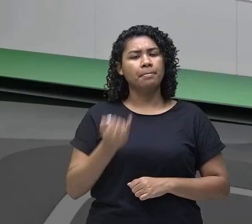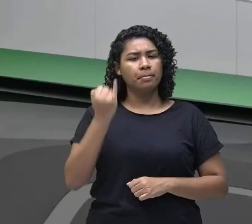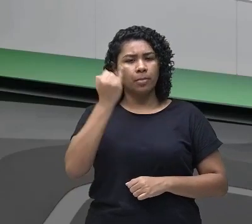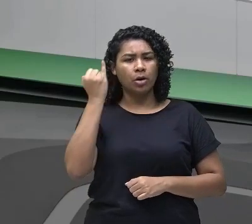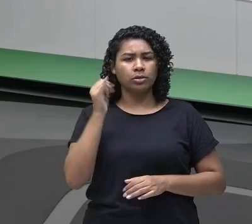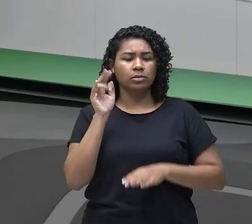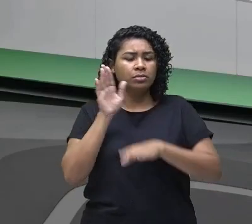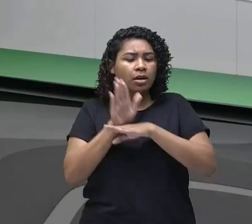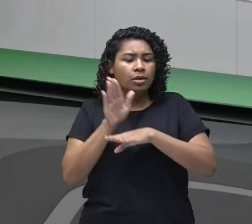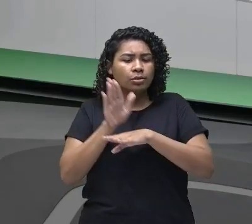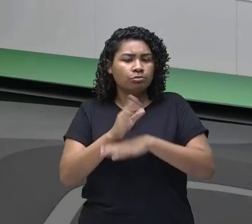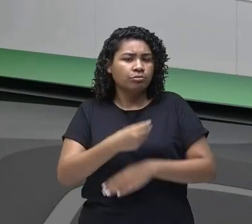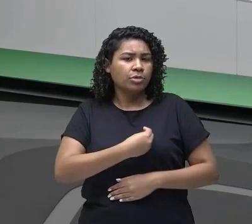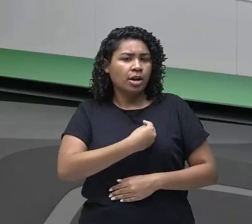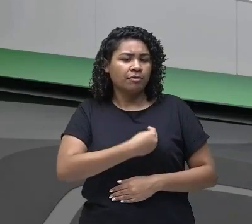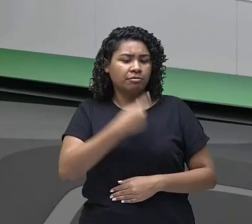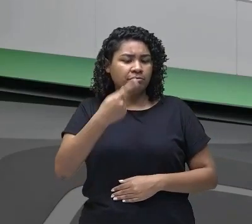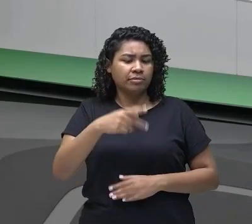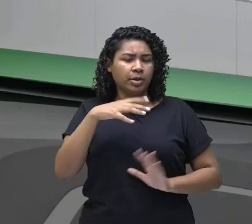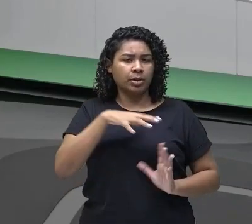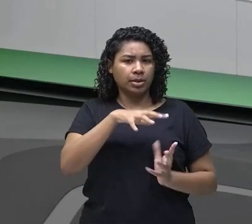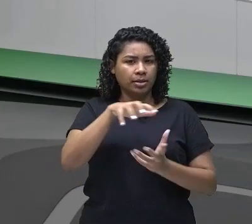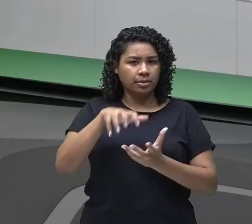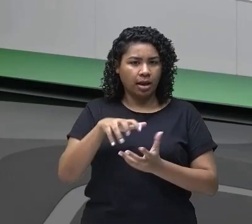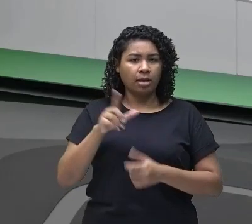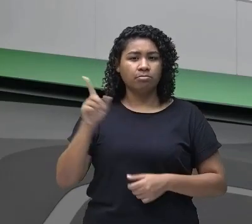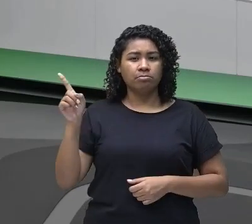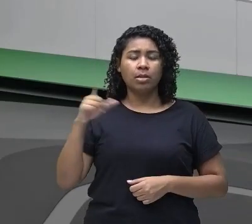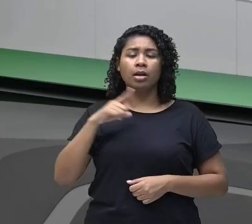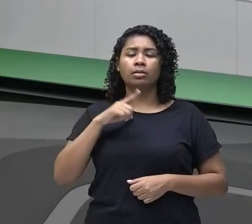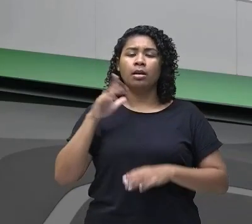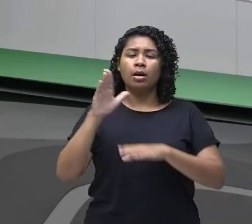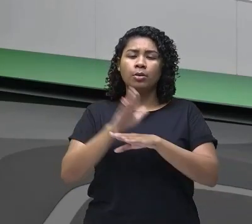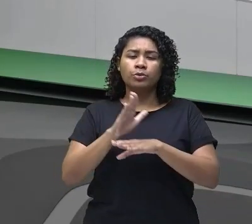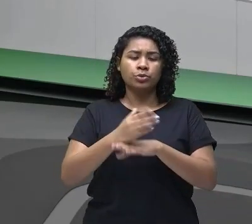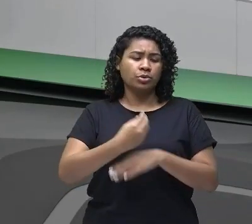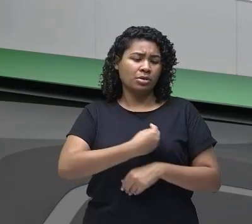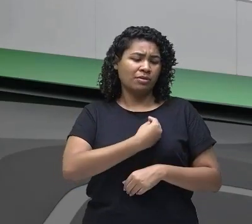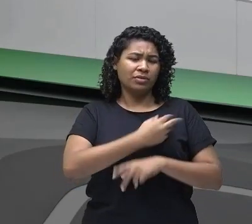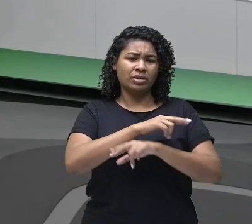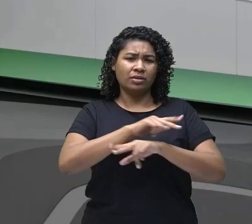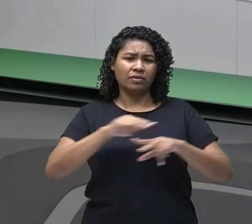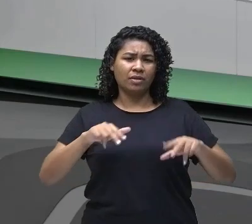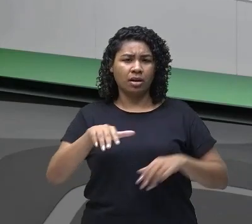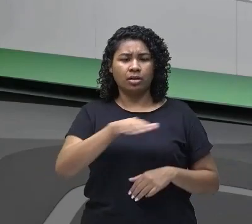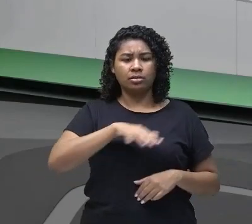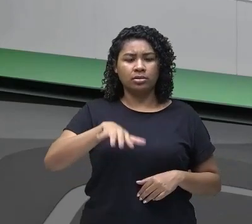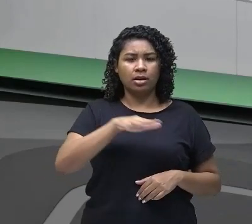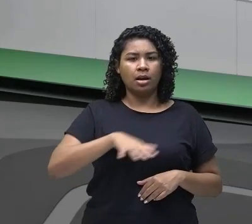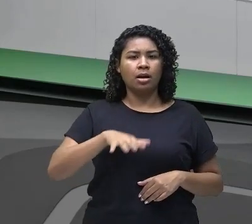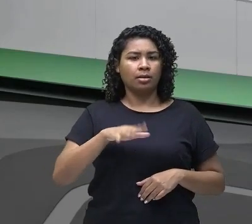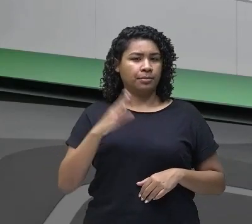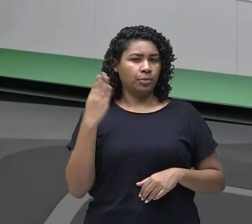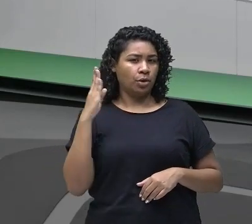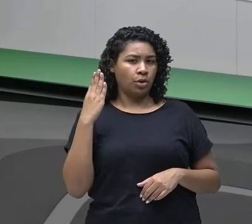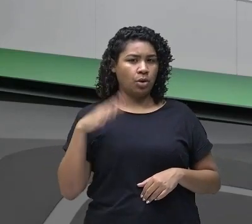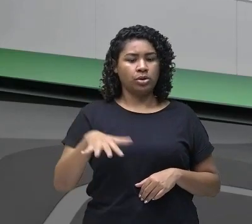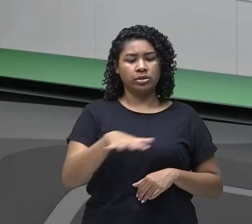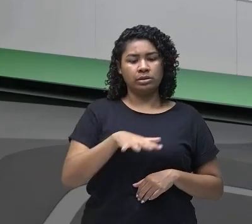manutenção da nossa vida. Eles participam de vários ciclos biogeoquímicos, precisa